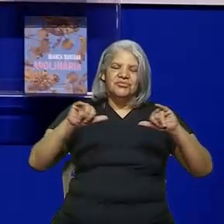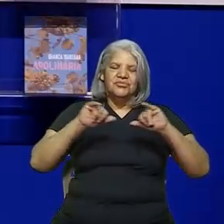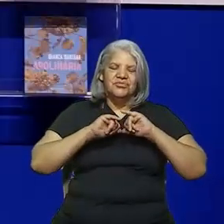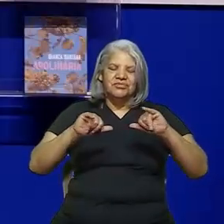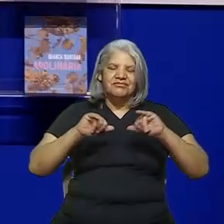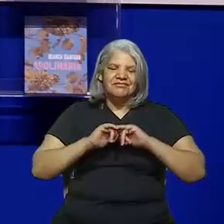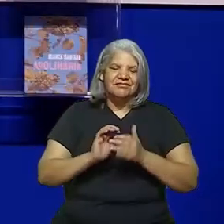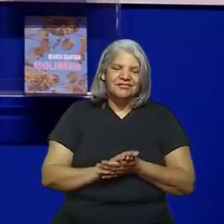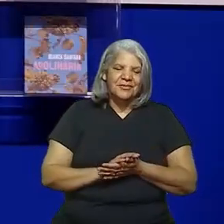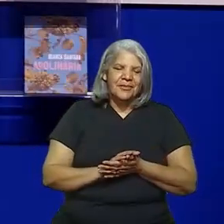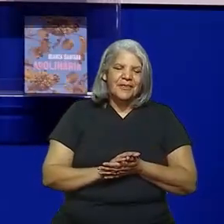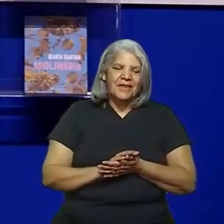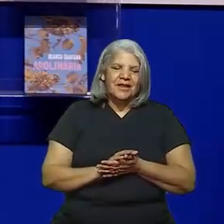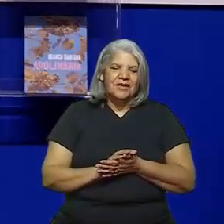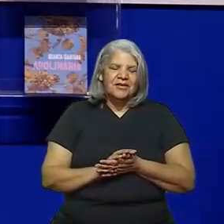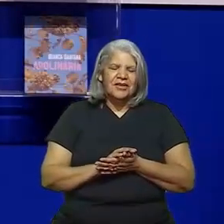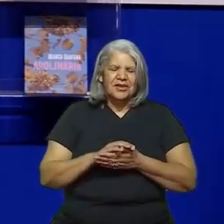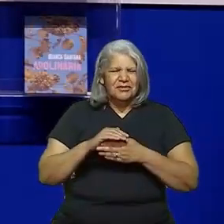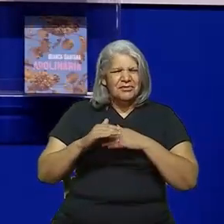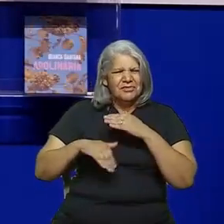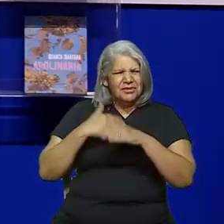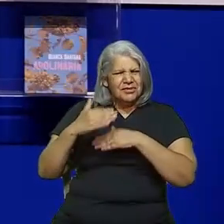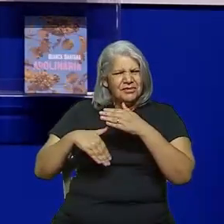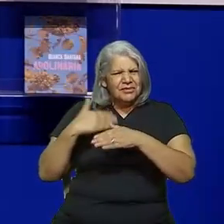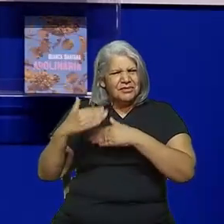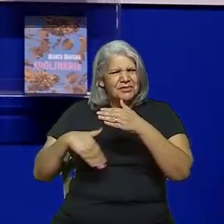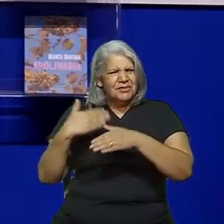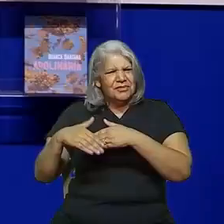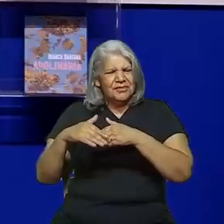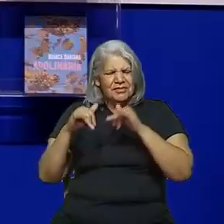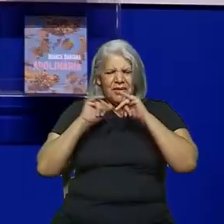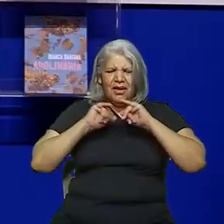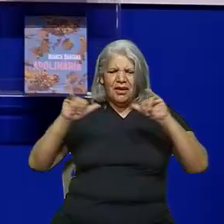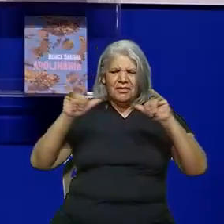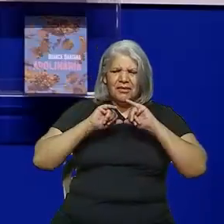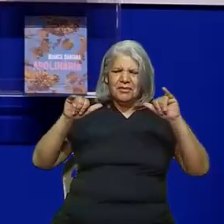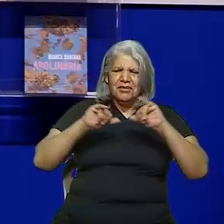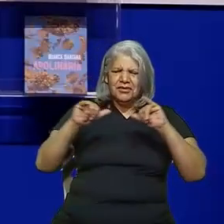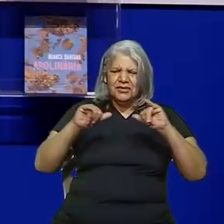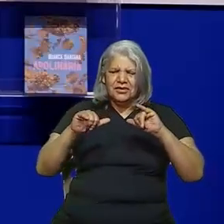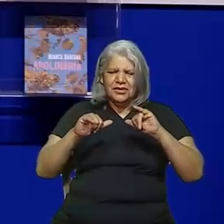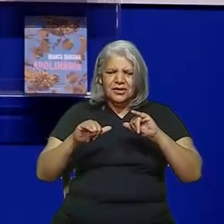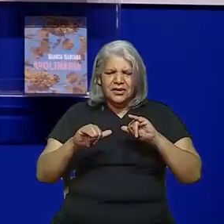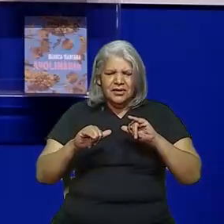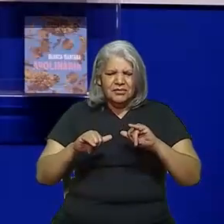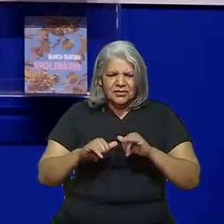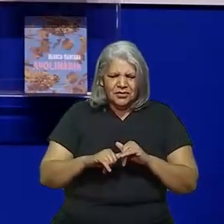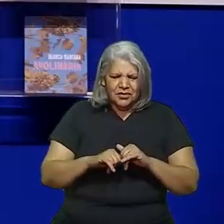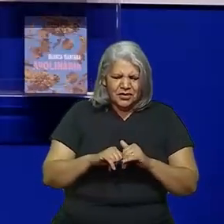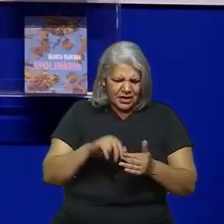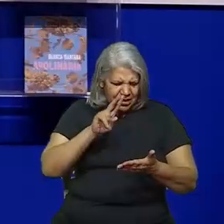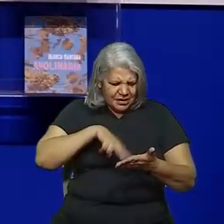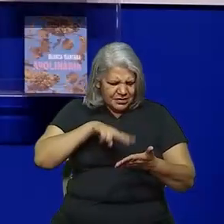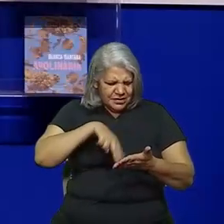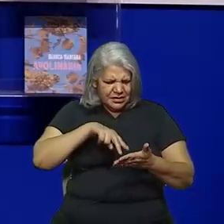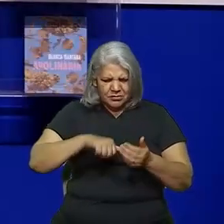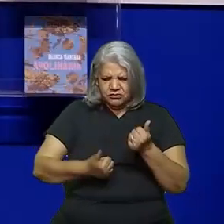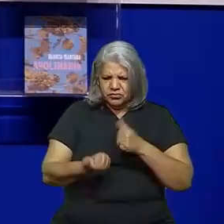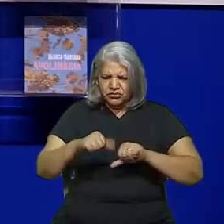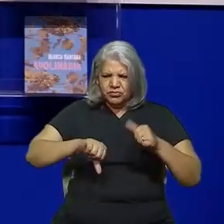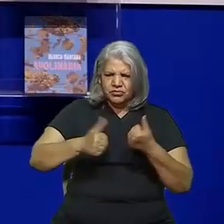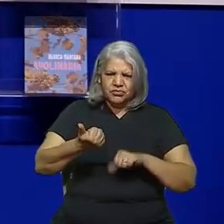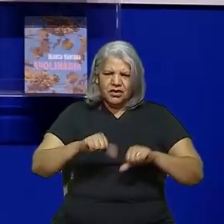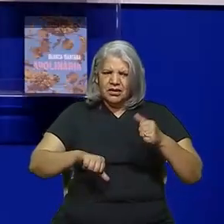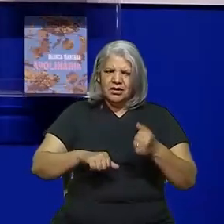grande. E eu desenvolvi uma coisa de estar muito atenta em relação à notícia mal apurada, à notícia distorcida. E